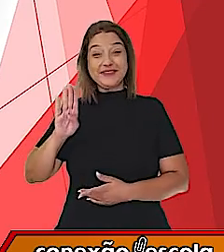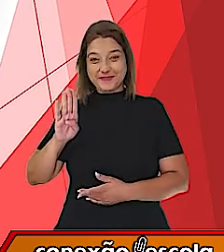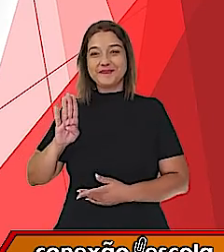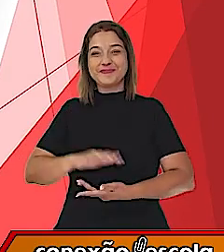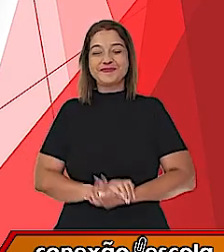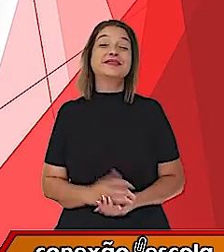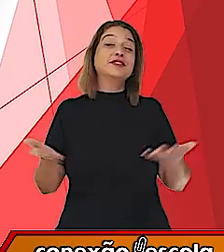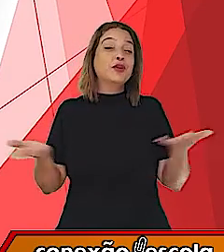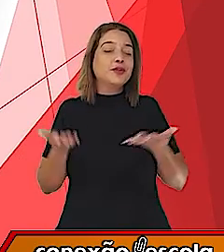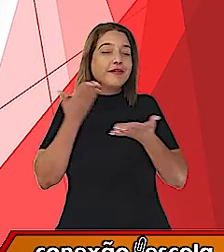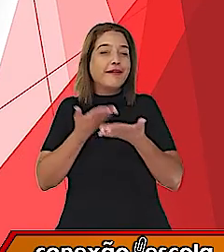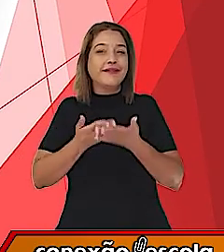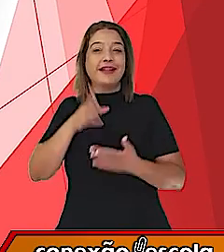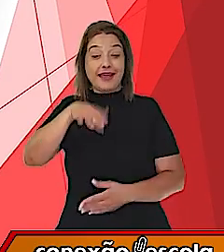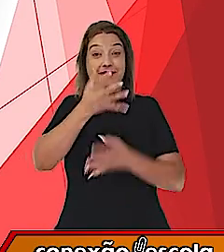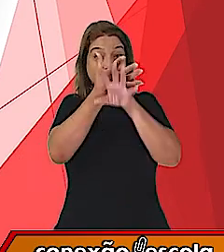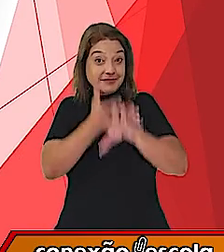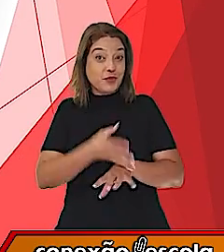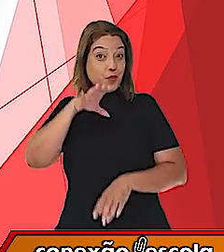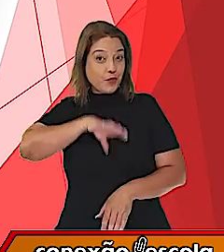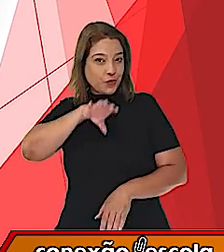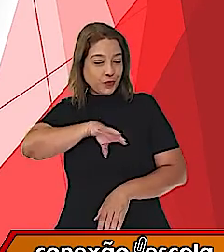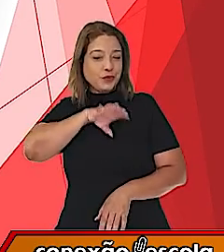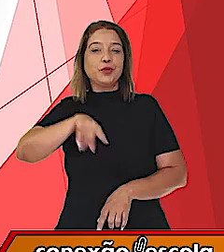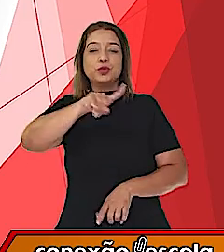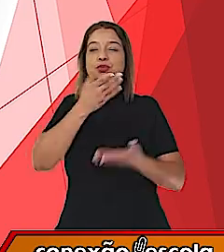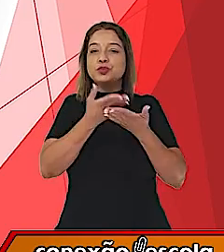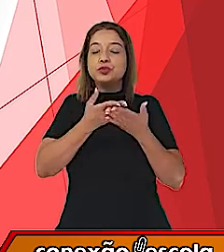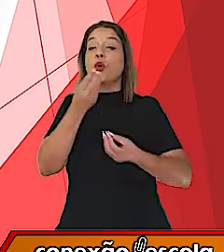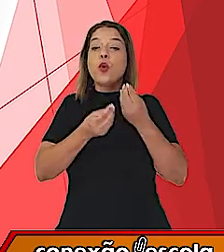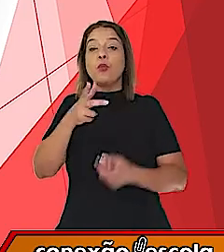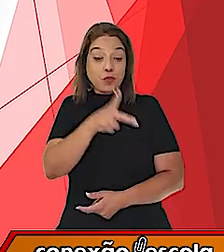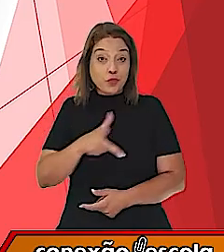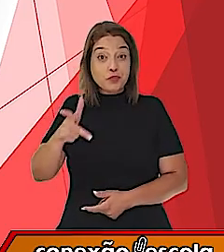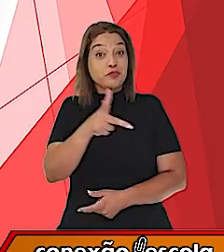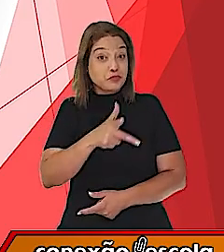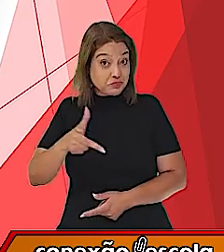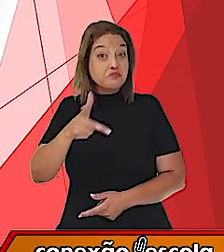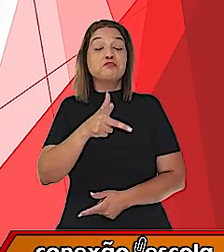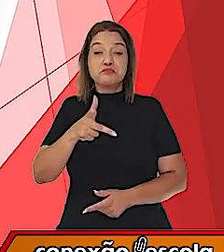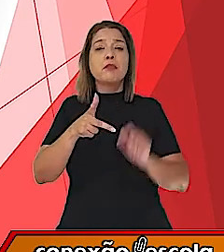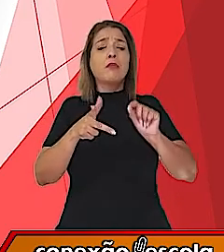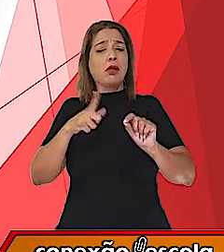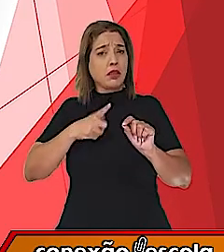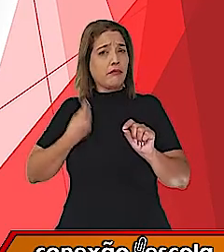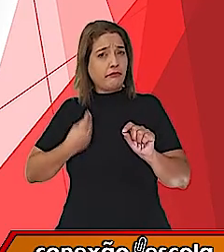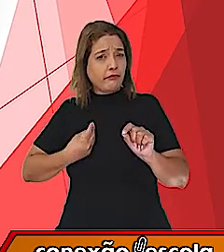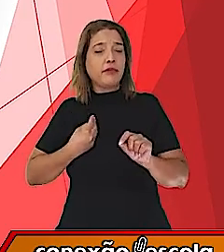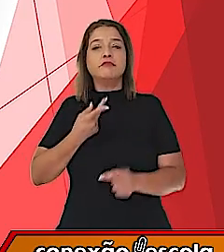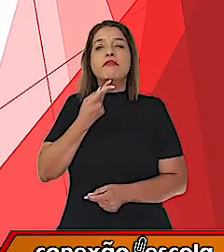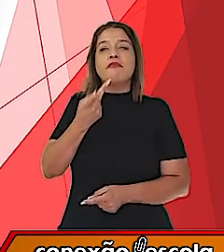Débora. Em nossa aula de língua portuguesa, estudaremos sobre os pronomes. Eles estão presentes em